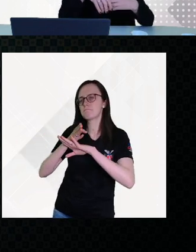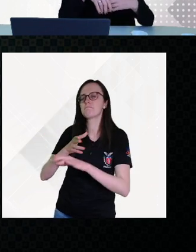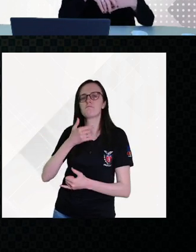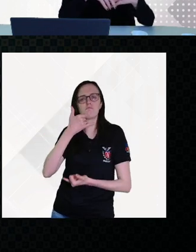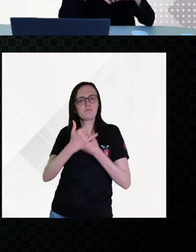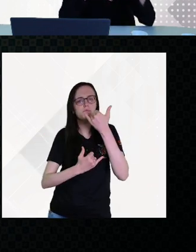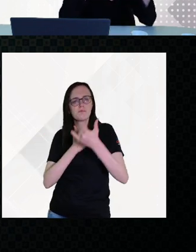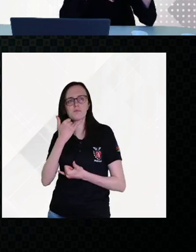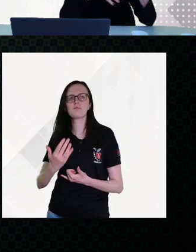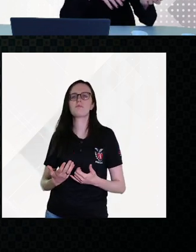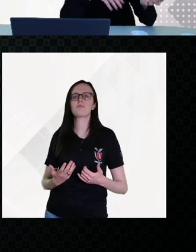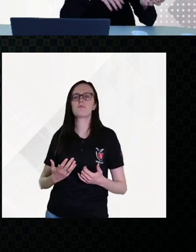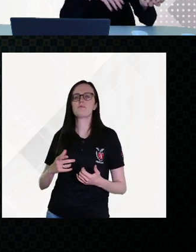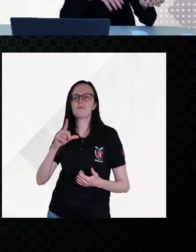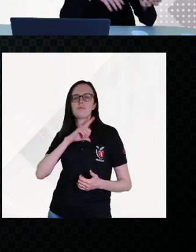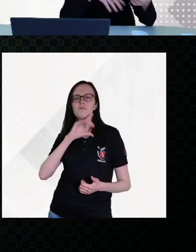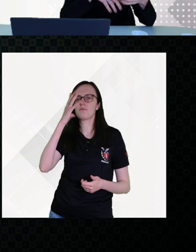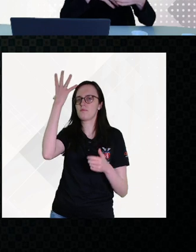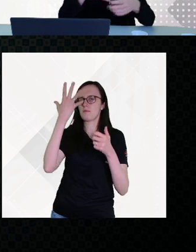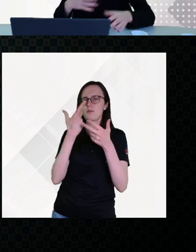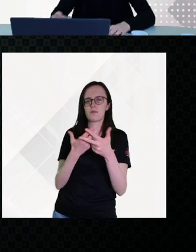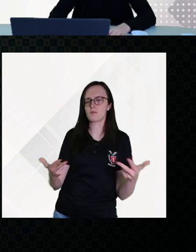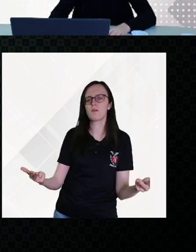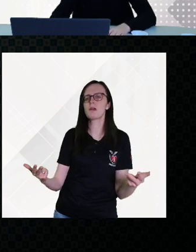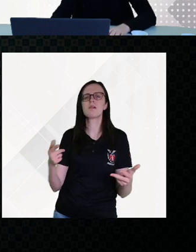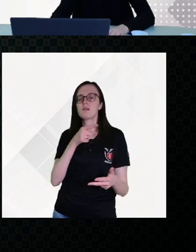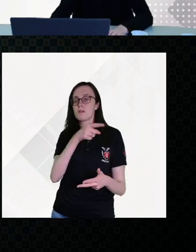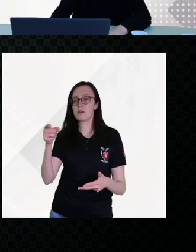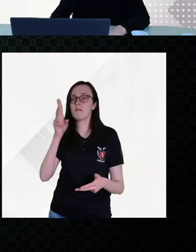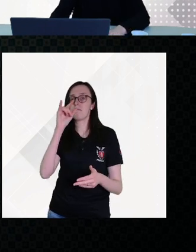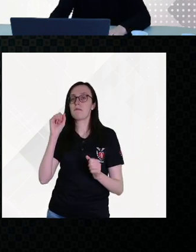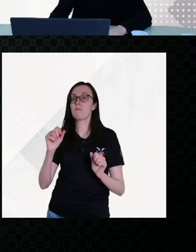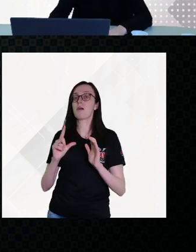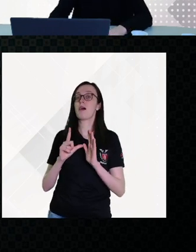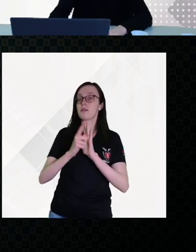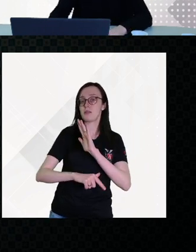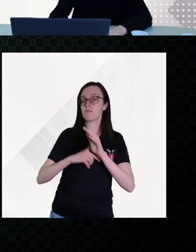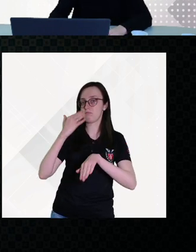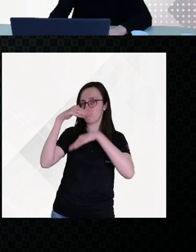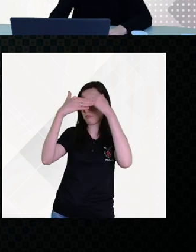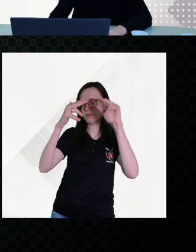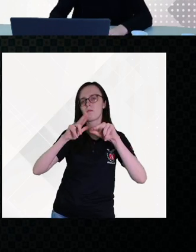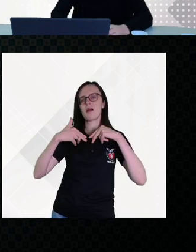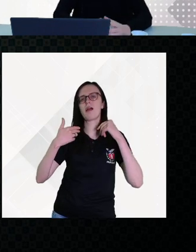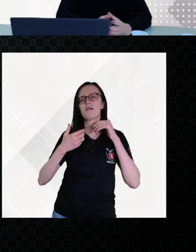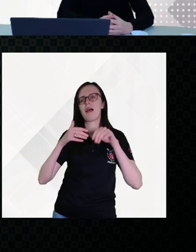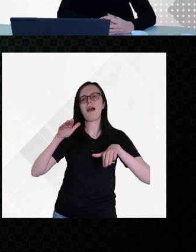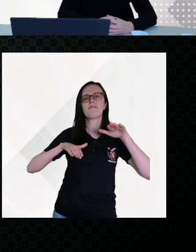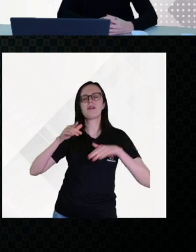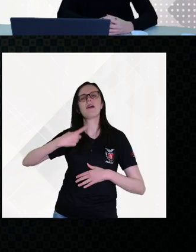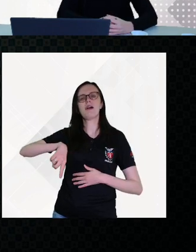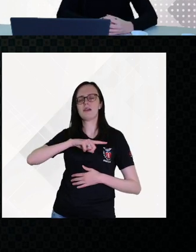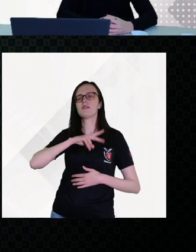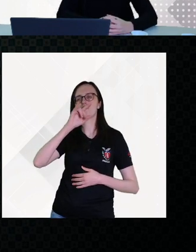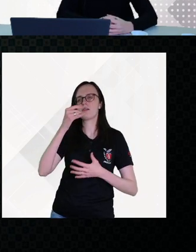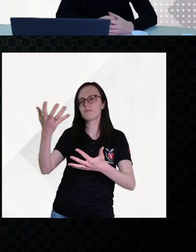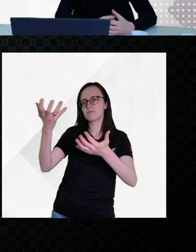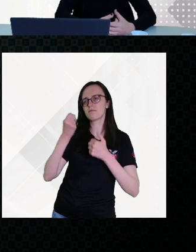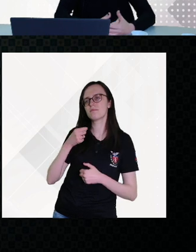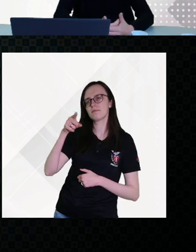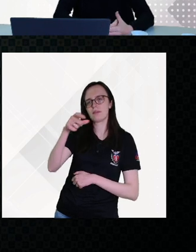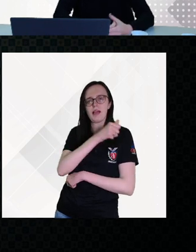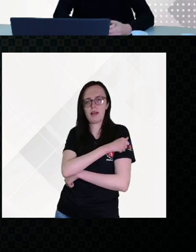brincar, de realizar determinadas atividades, que vai gerar um atraso no desenvolvimento. Então, muitas vezes, a gente vai receber um estudante,